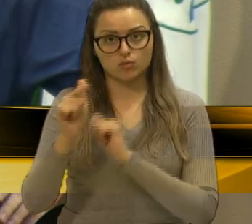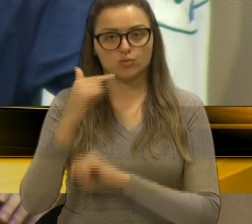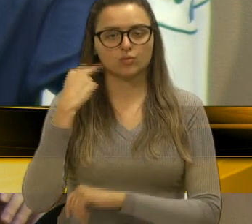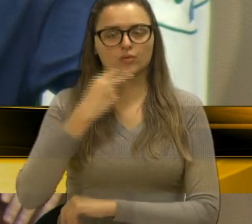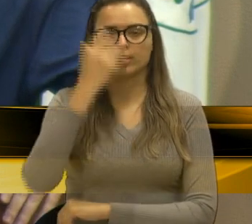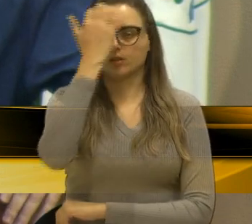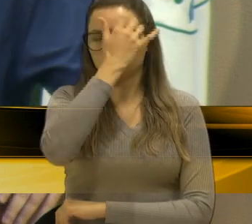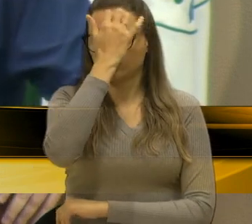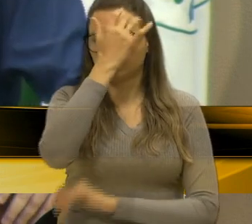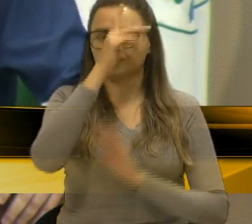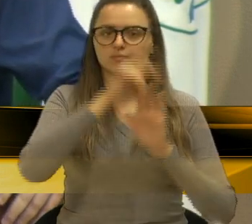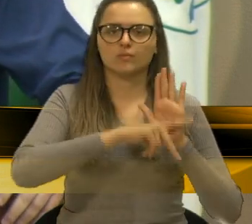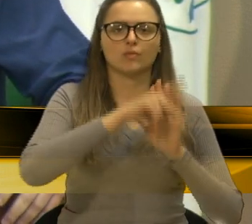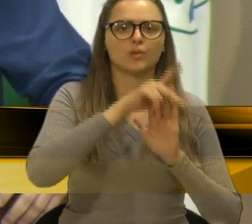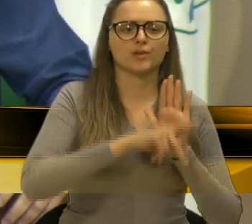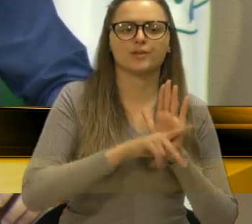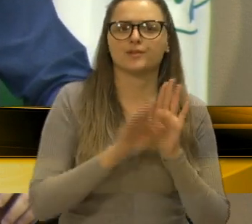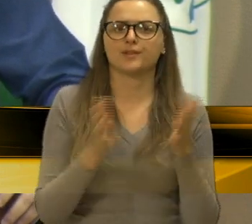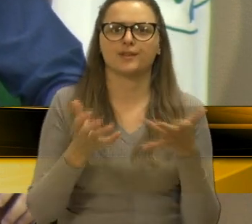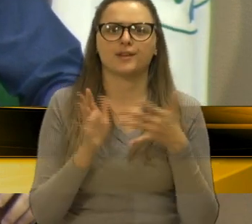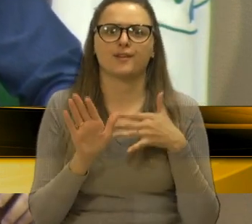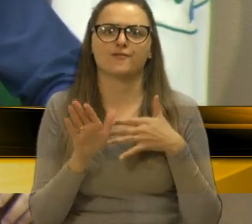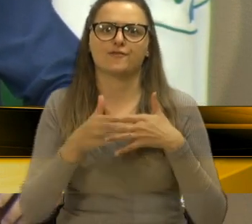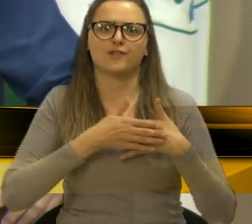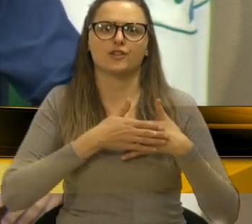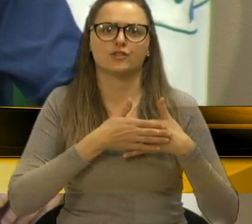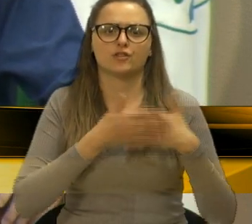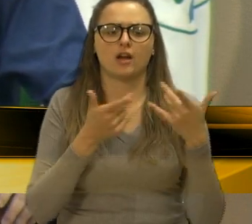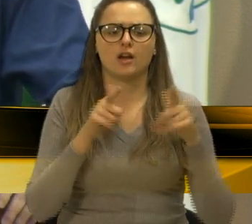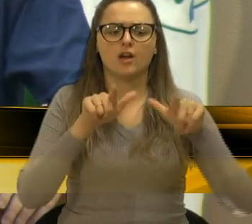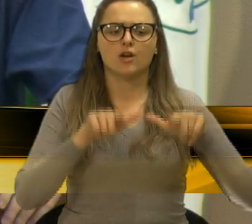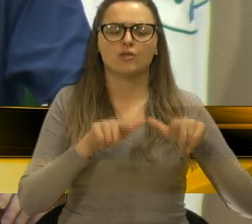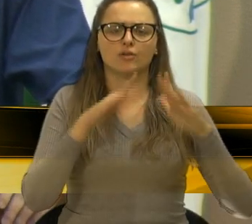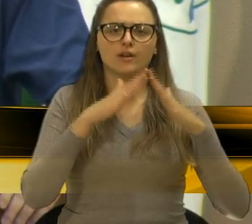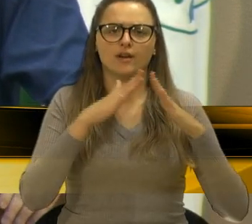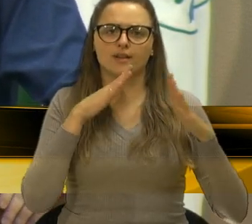um projeto que iria inviabilizar os pequenos açougues, os pequenos